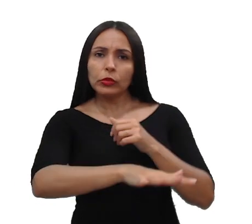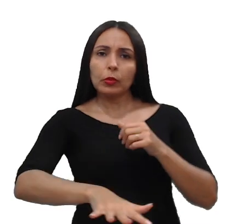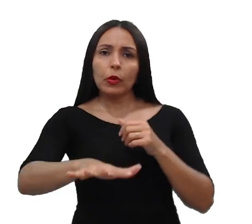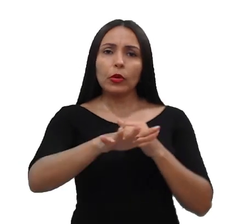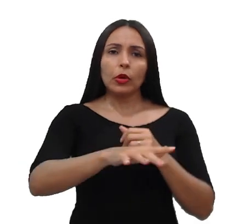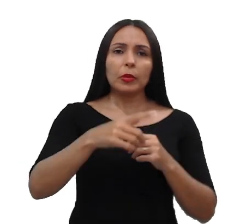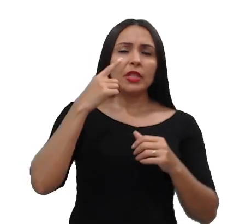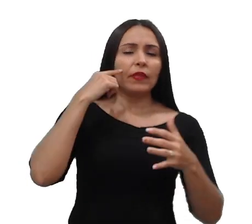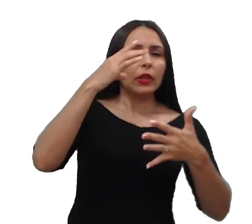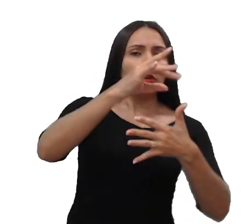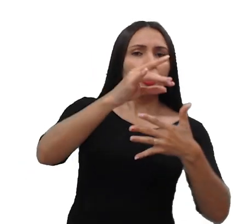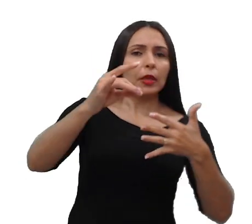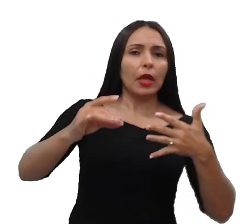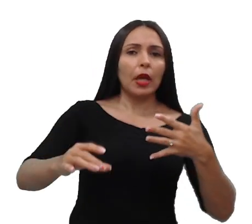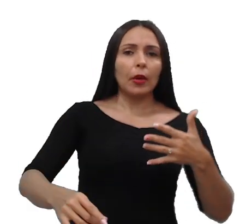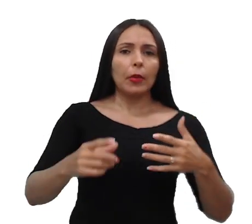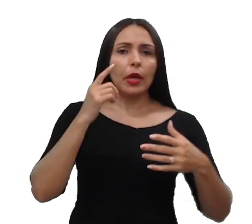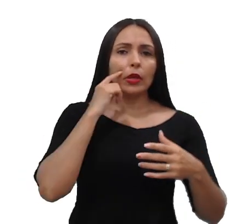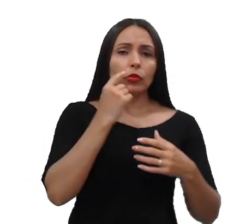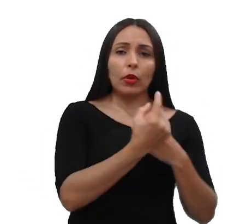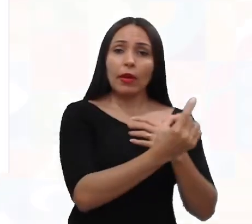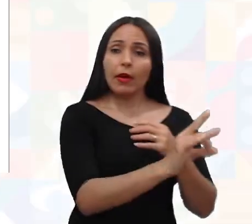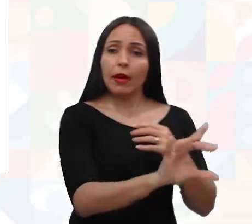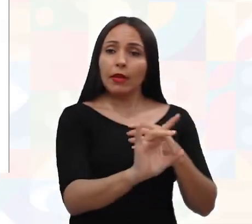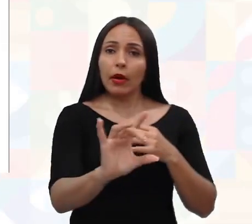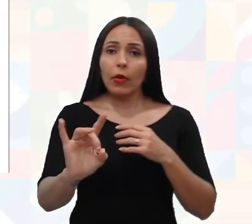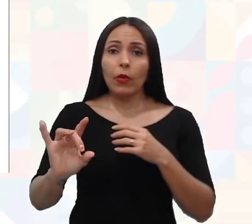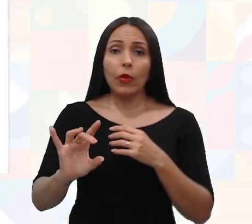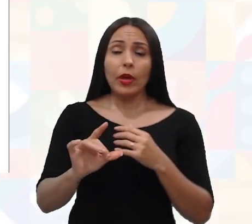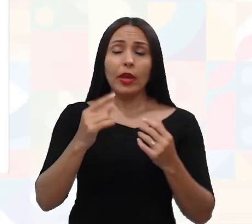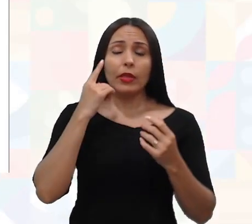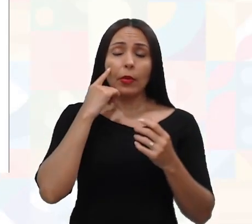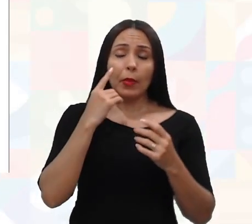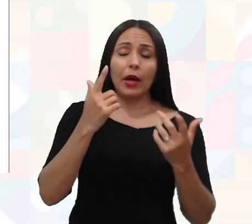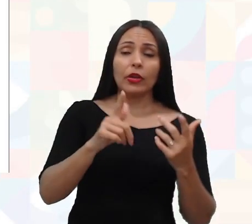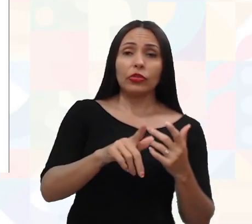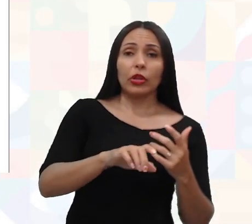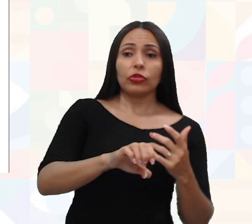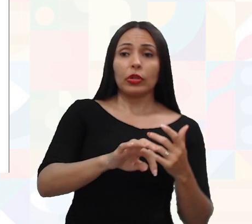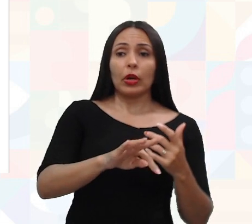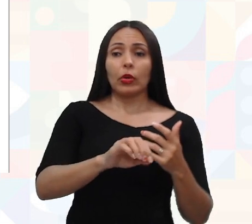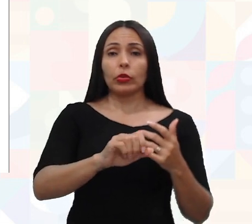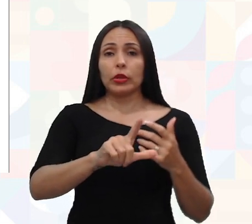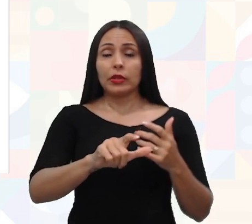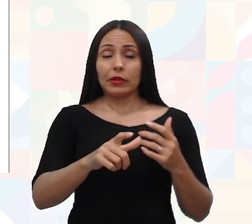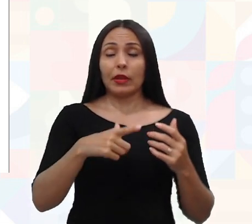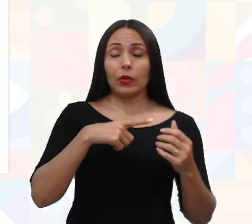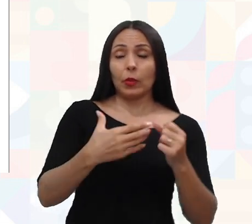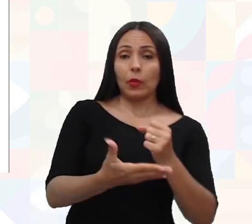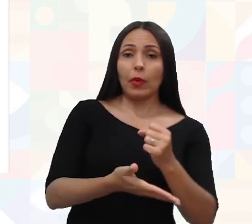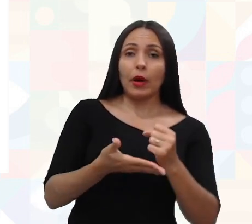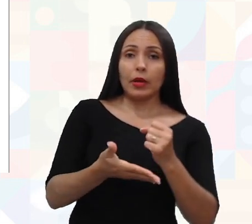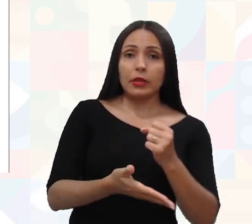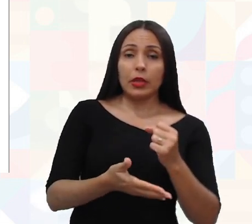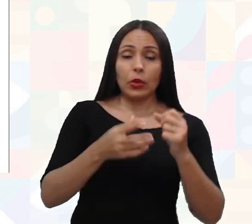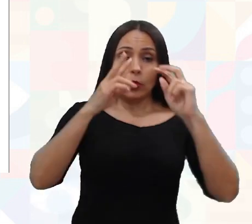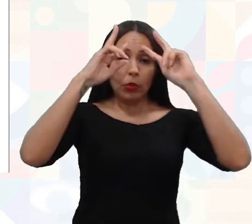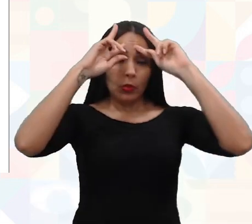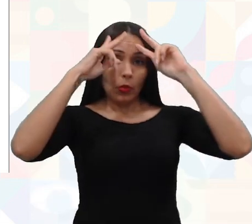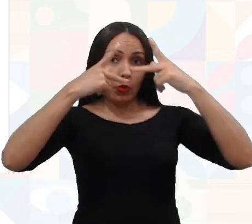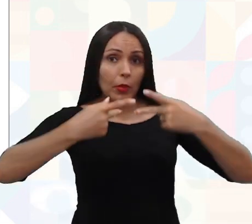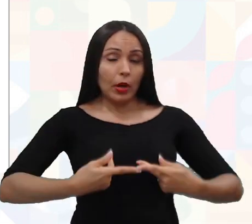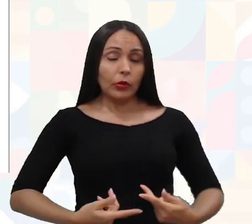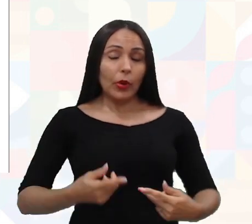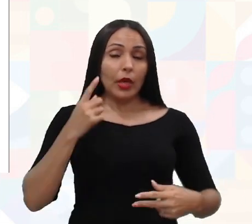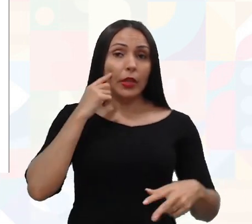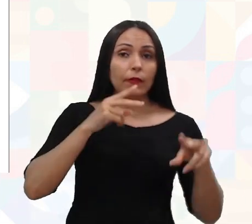os elementos separadamente. Então, para a Gestalt, ela se baseia de que o ser humano ele